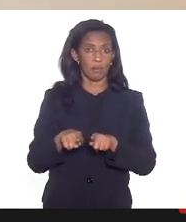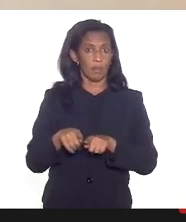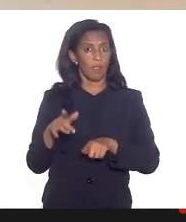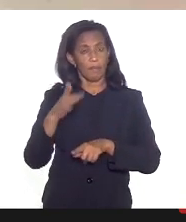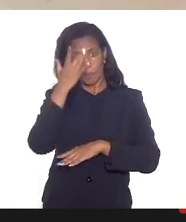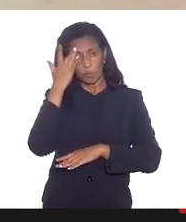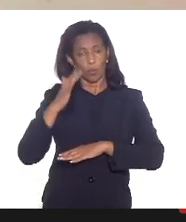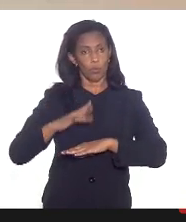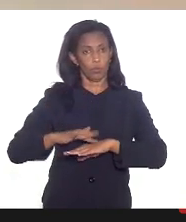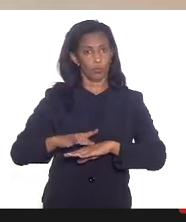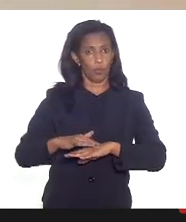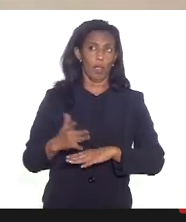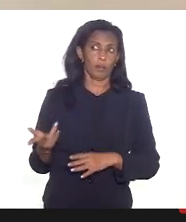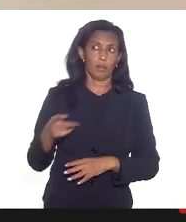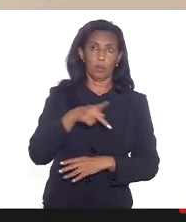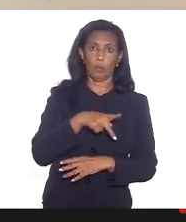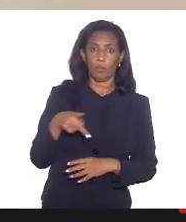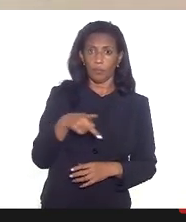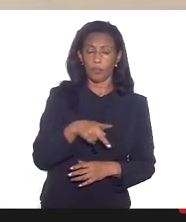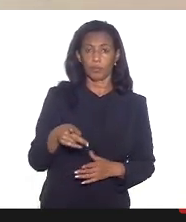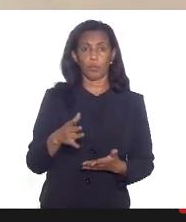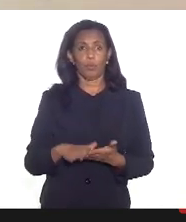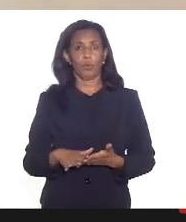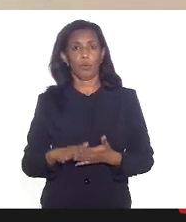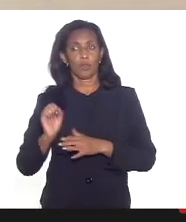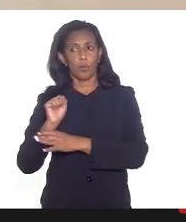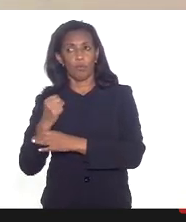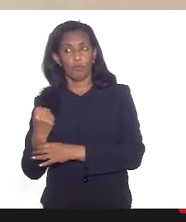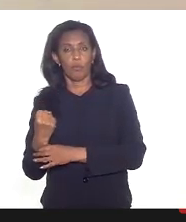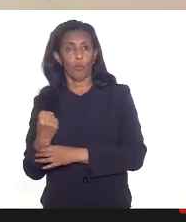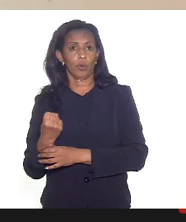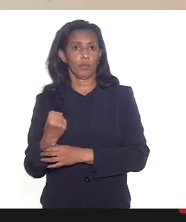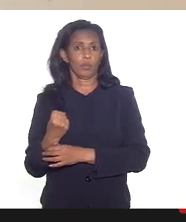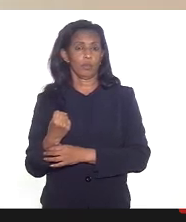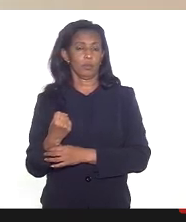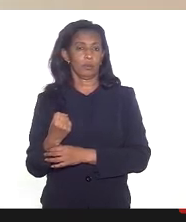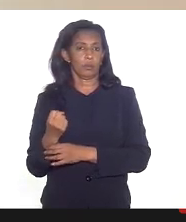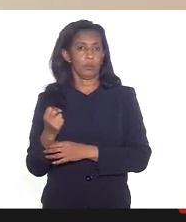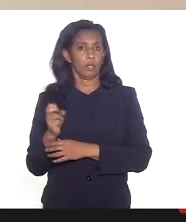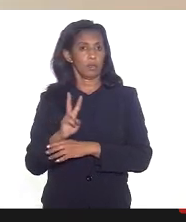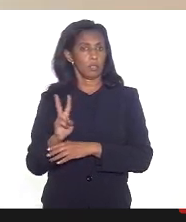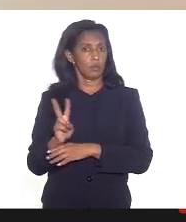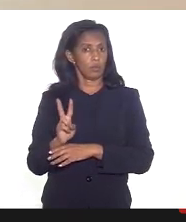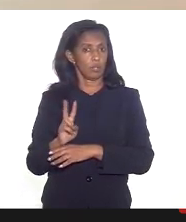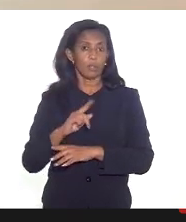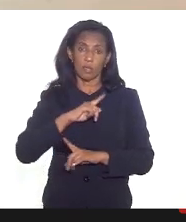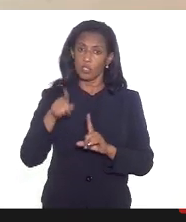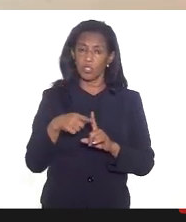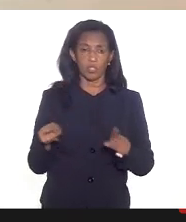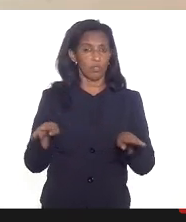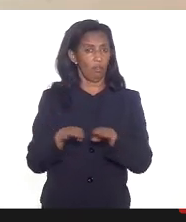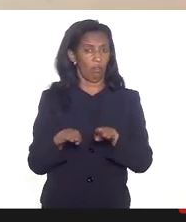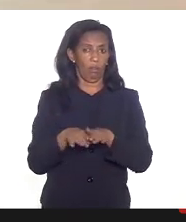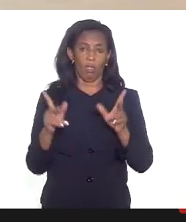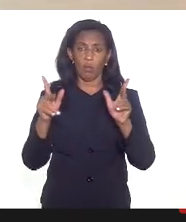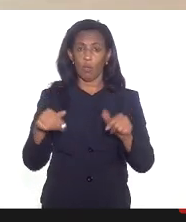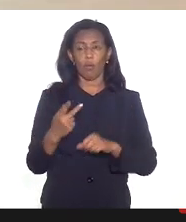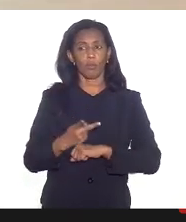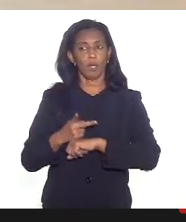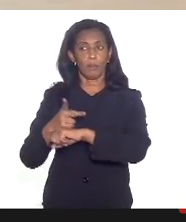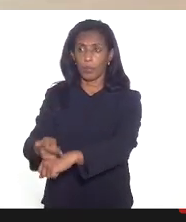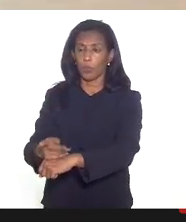comorbidade assim como professor já se formou forças de seguranças a gestante elas entram com prioridade momento que ela